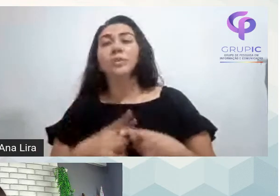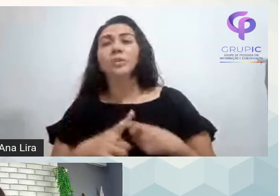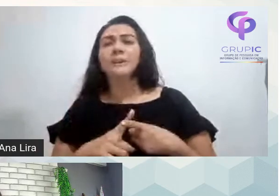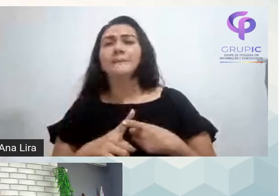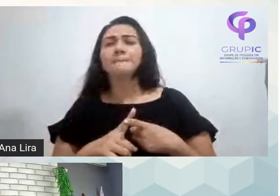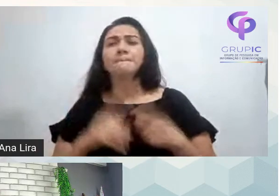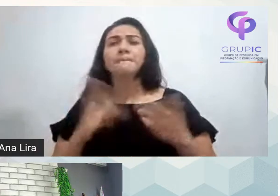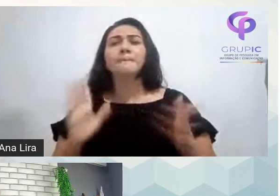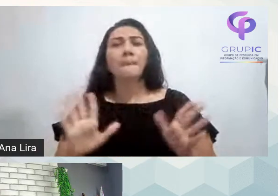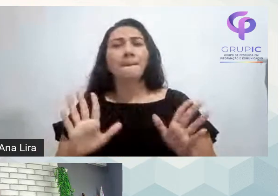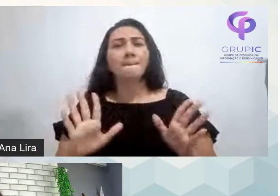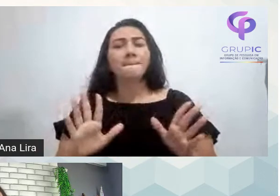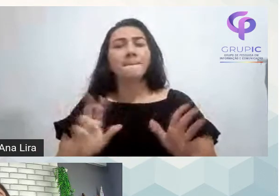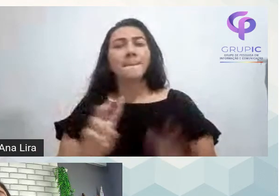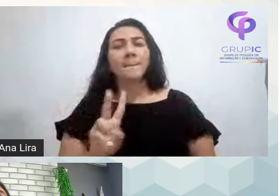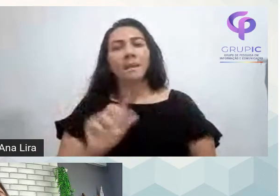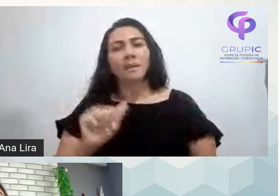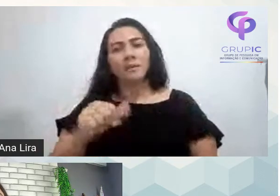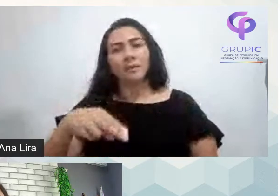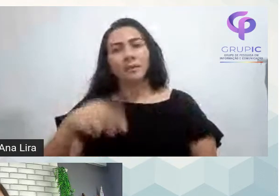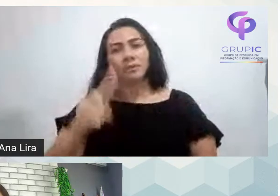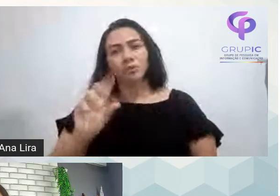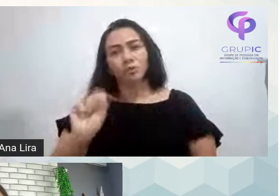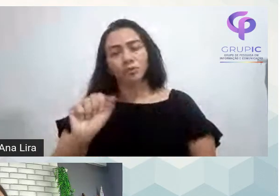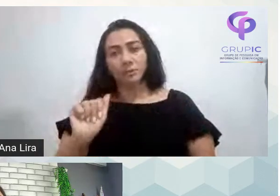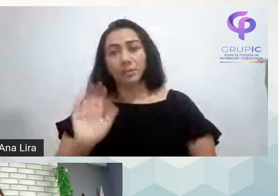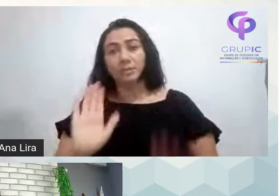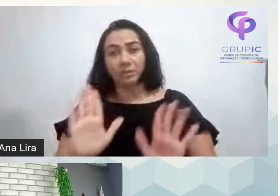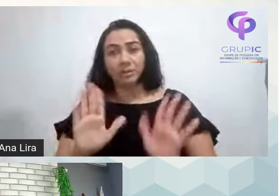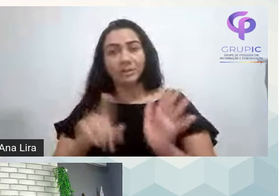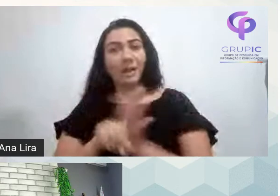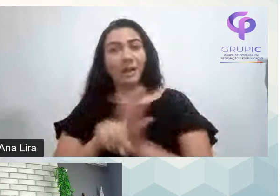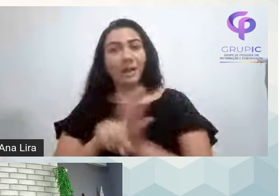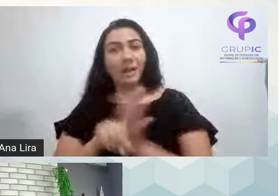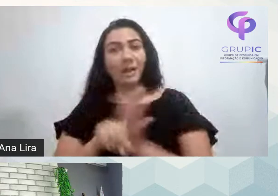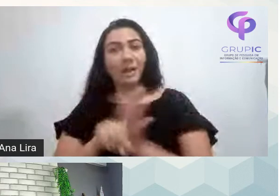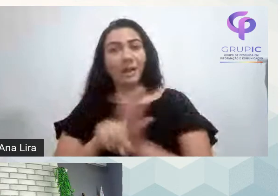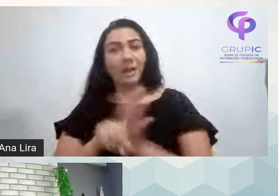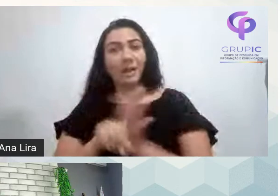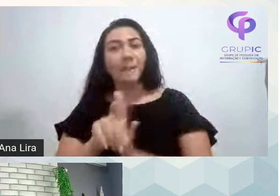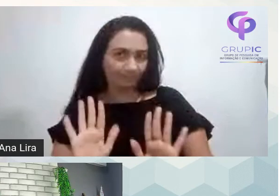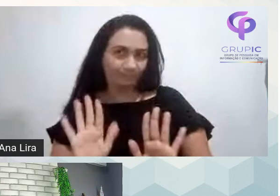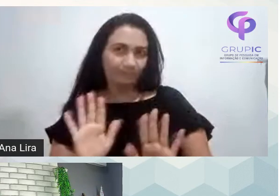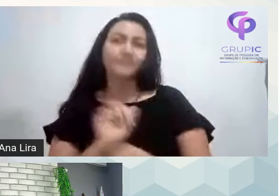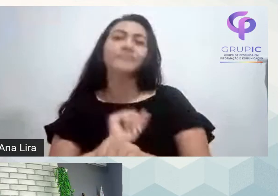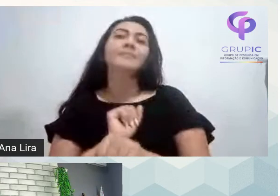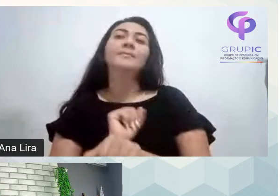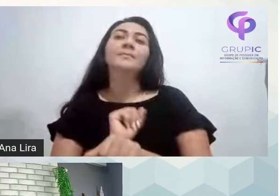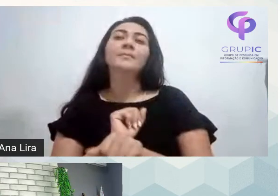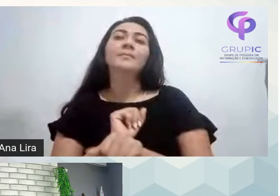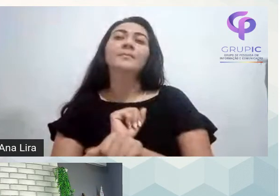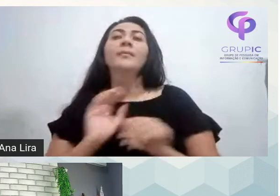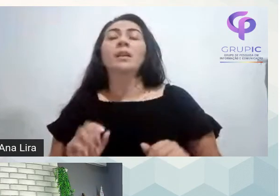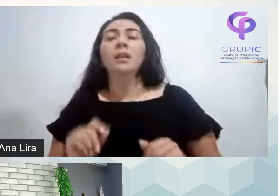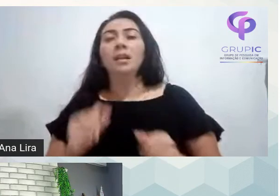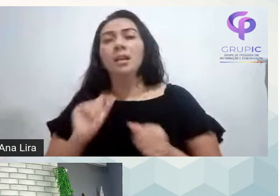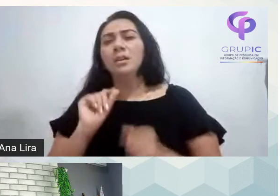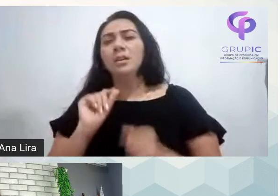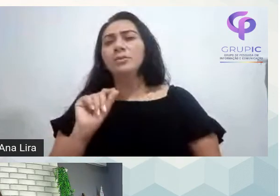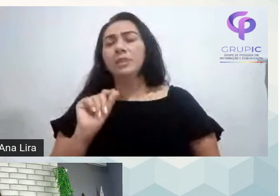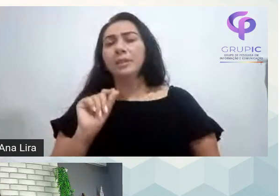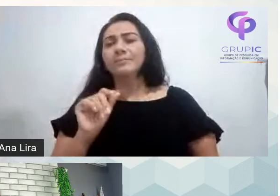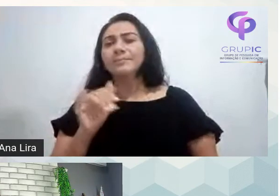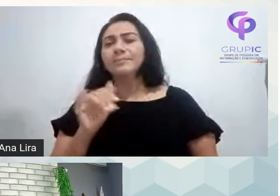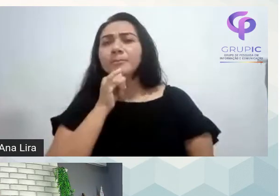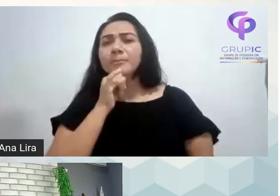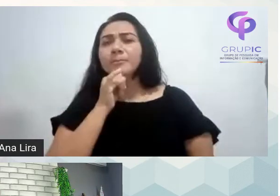pergunta da Vanusa, é super interessante quando você vê um jovem e chega para